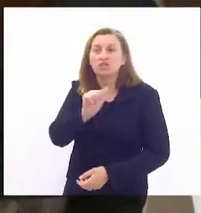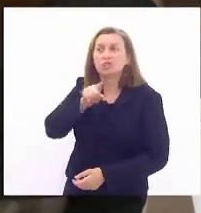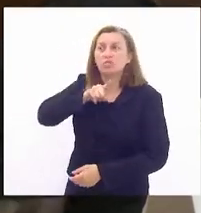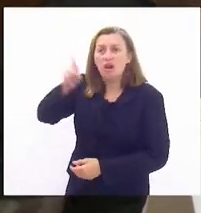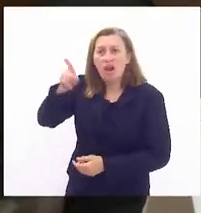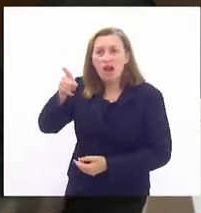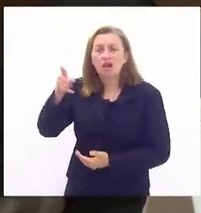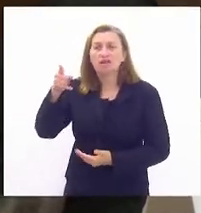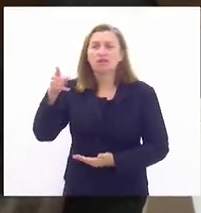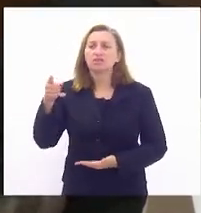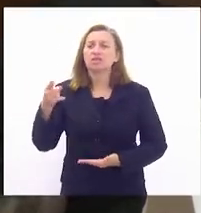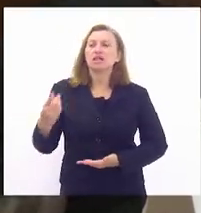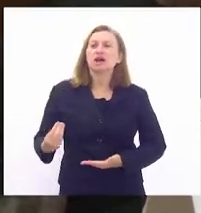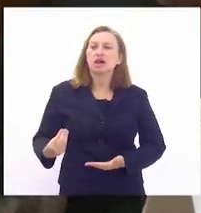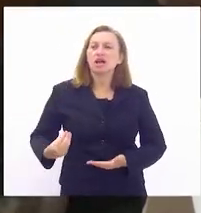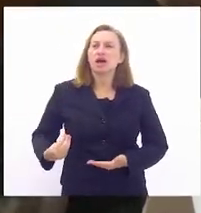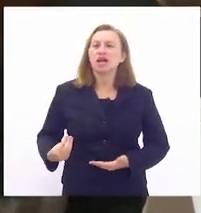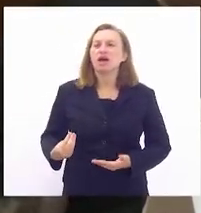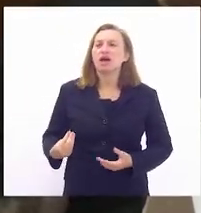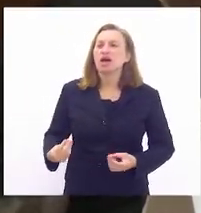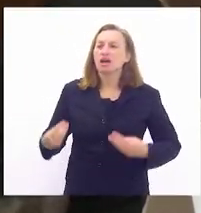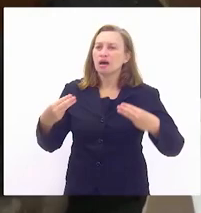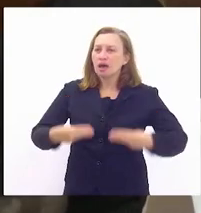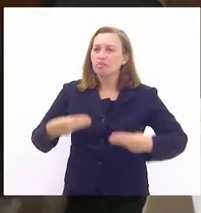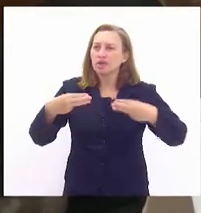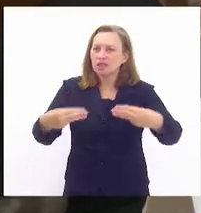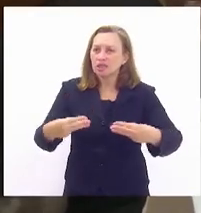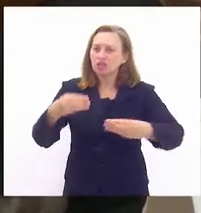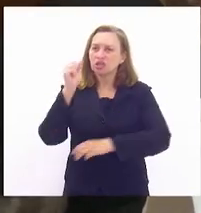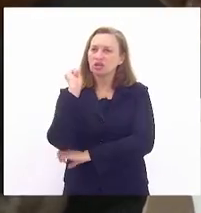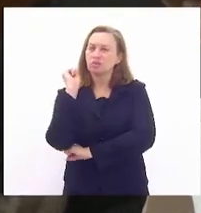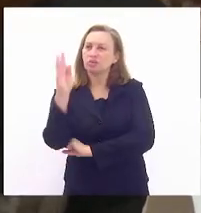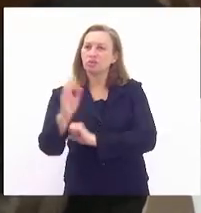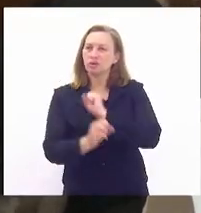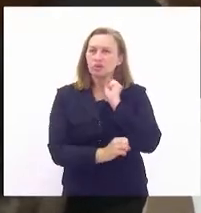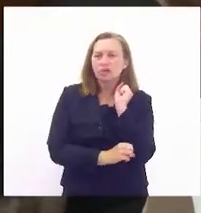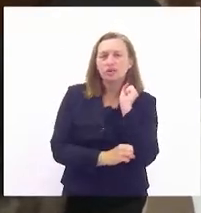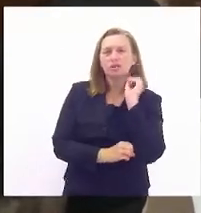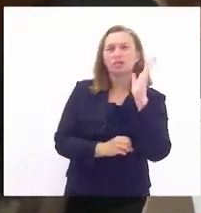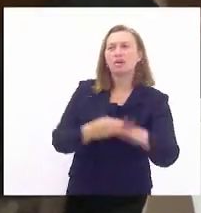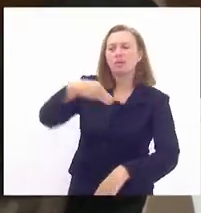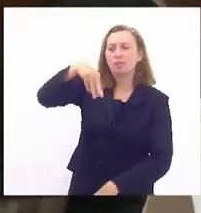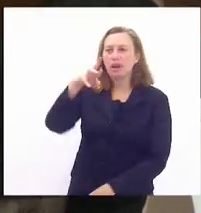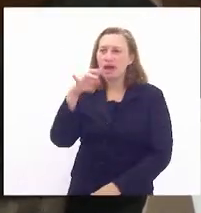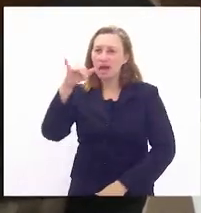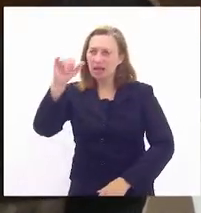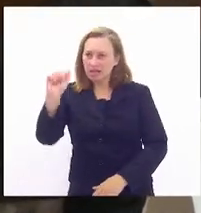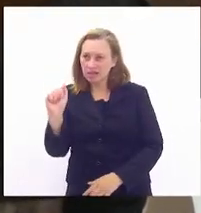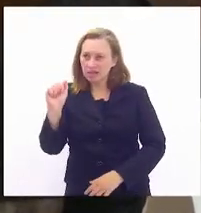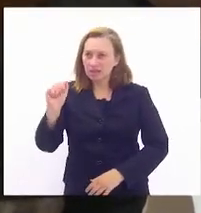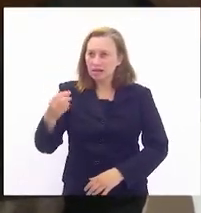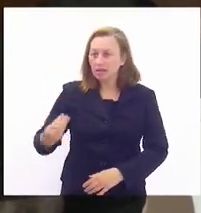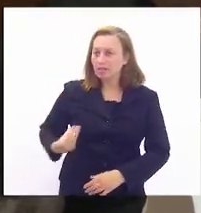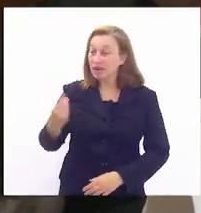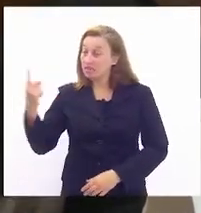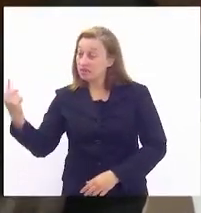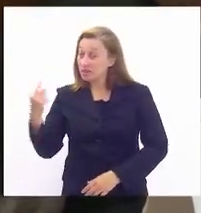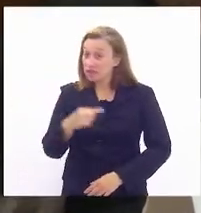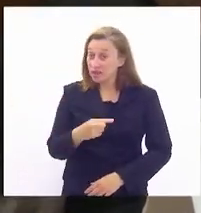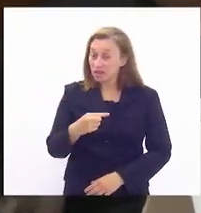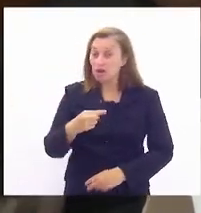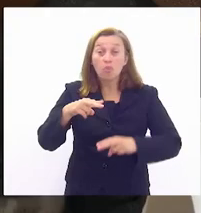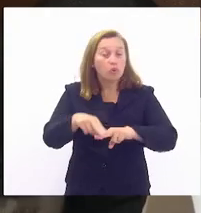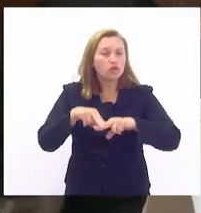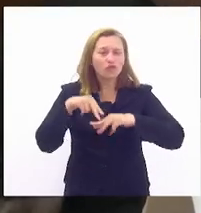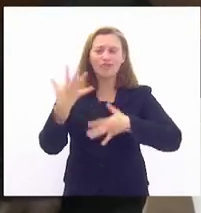confirmar a presença da ministra do Meio Ambiente, Marina Silva, em Volta Redonda para acompanhar essa questão. É um motivo de